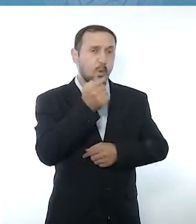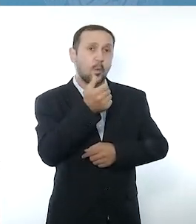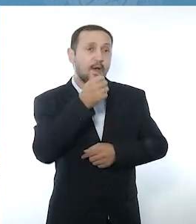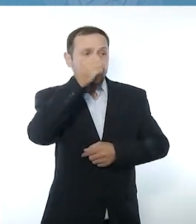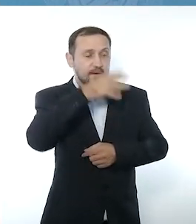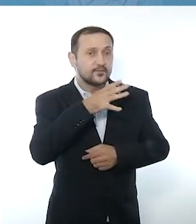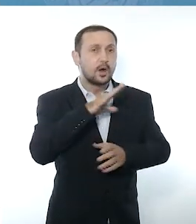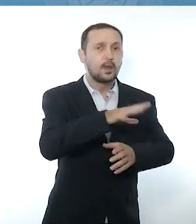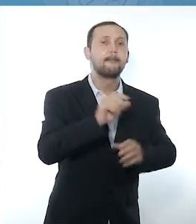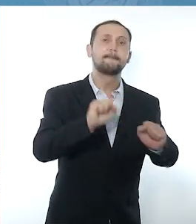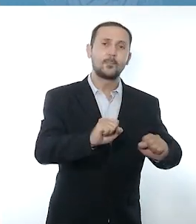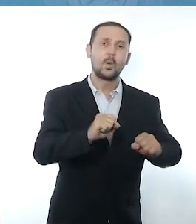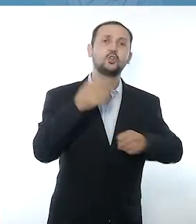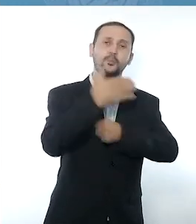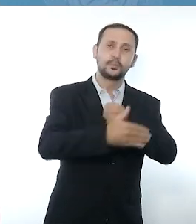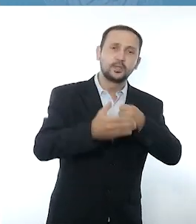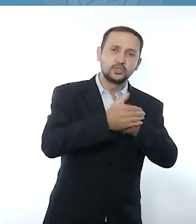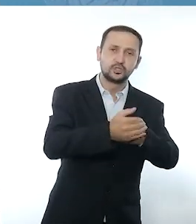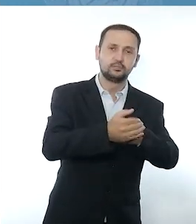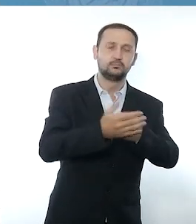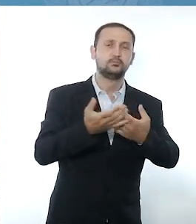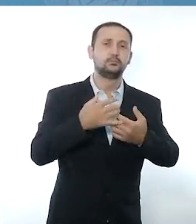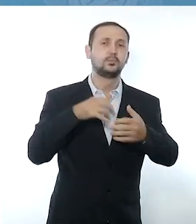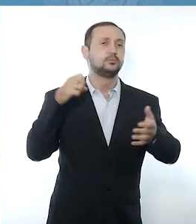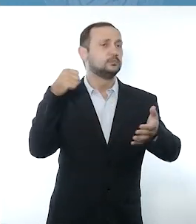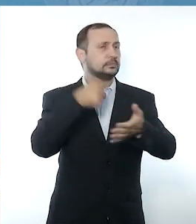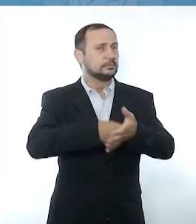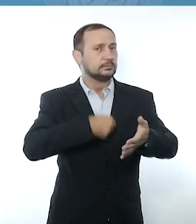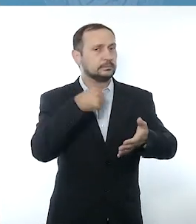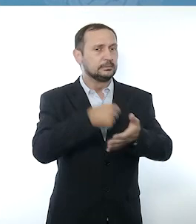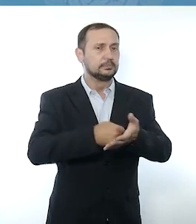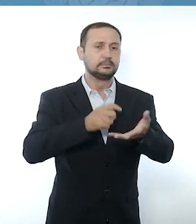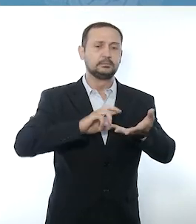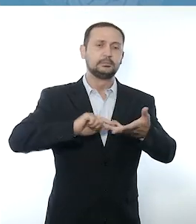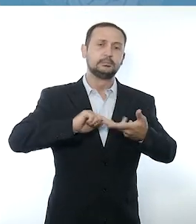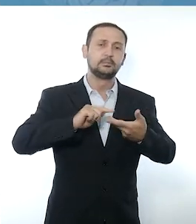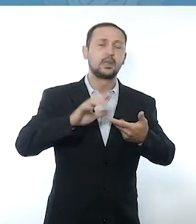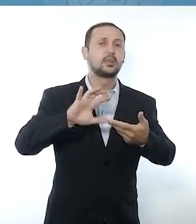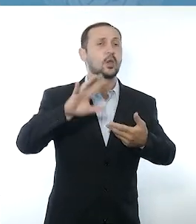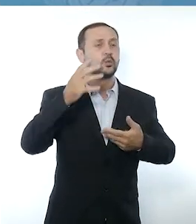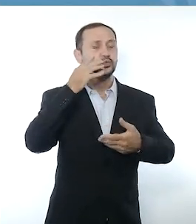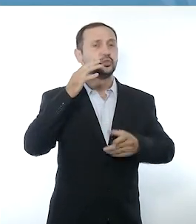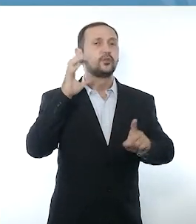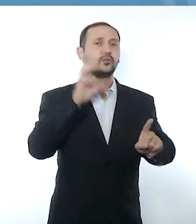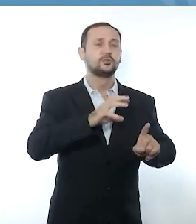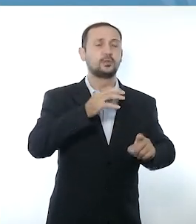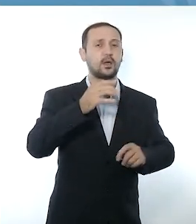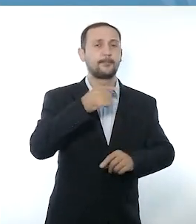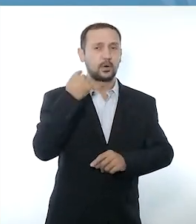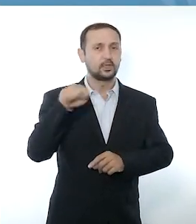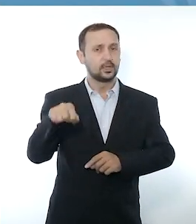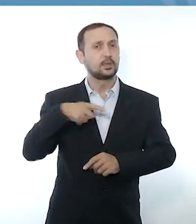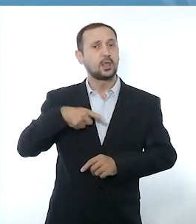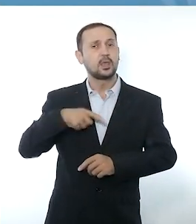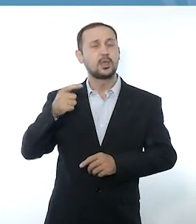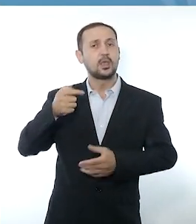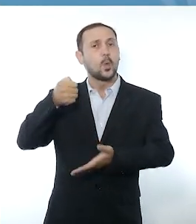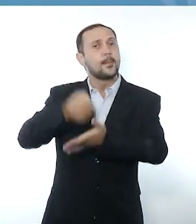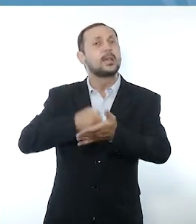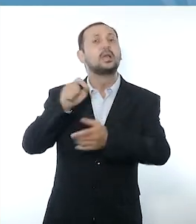de sofrer uma violência, uma agressão, um espancamento e até levar à morte. Eles terão